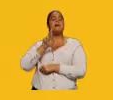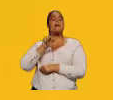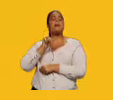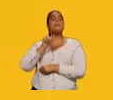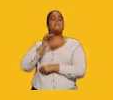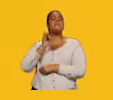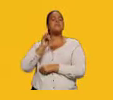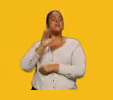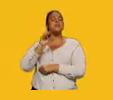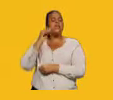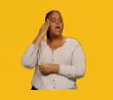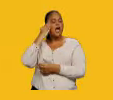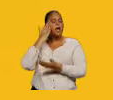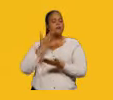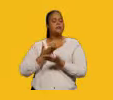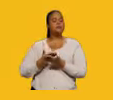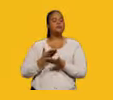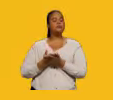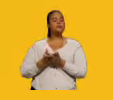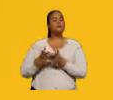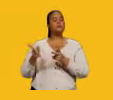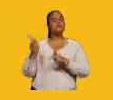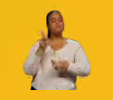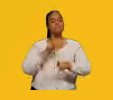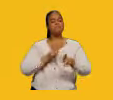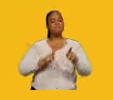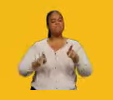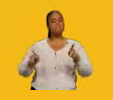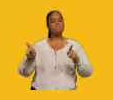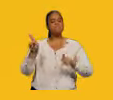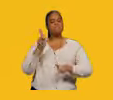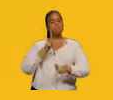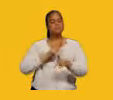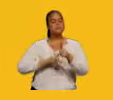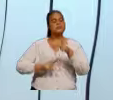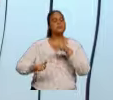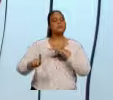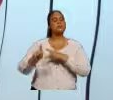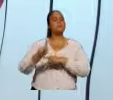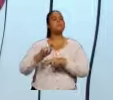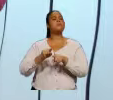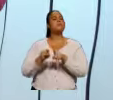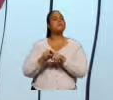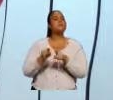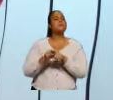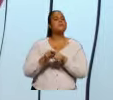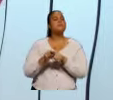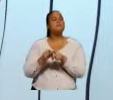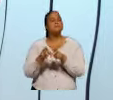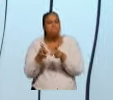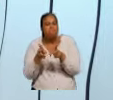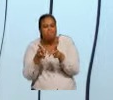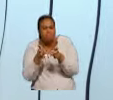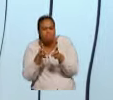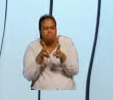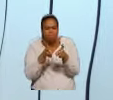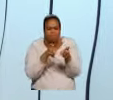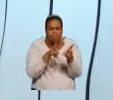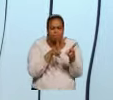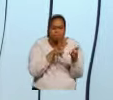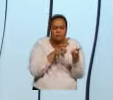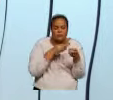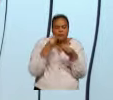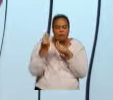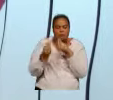que estuda as populações é a ciência que tenta identificar como é que